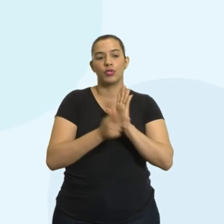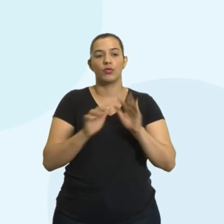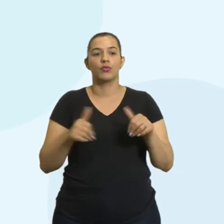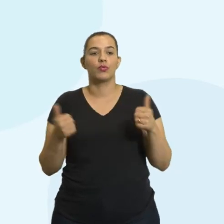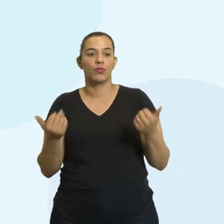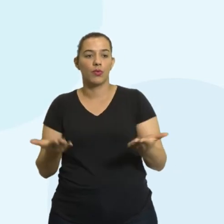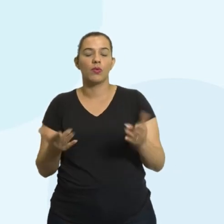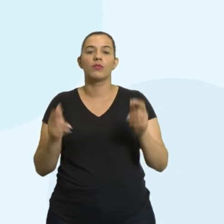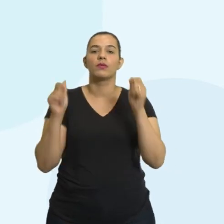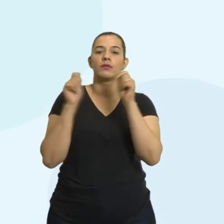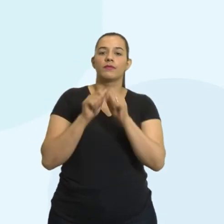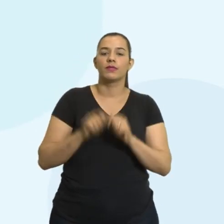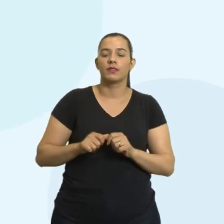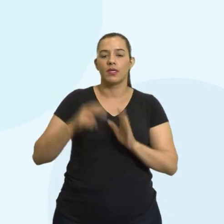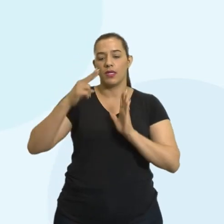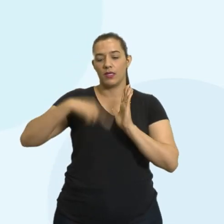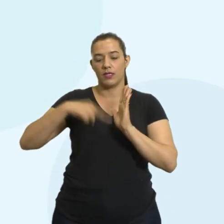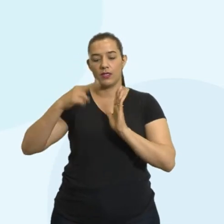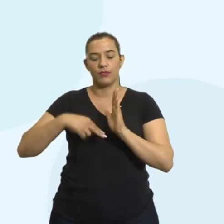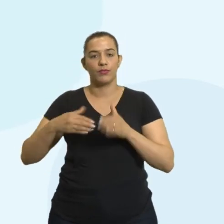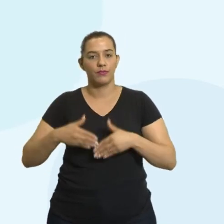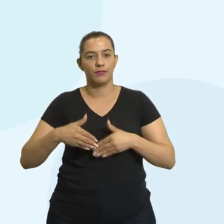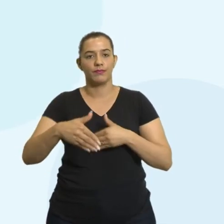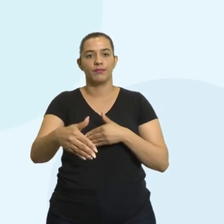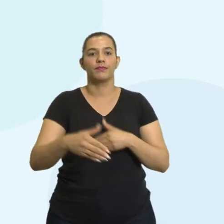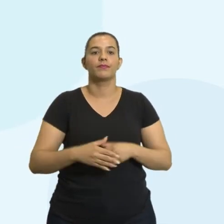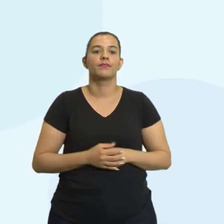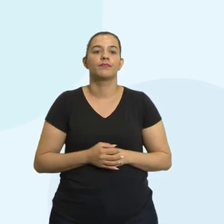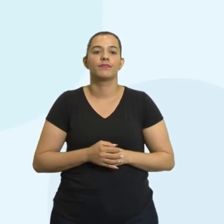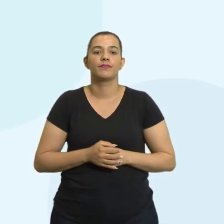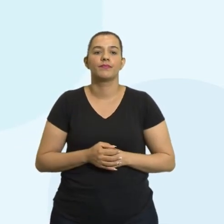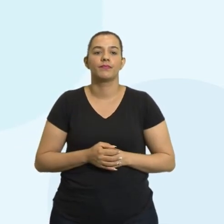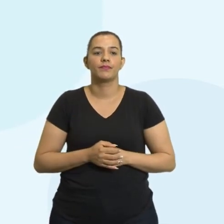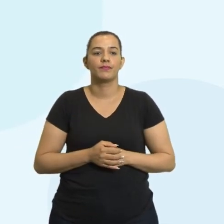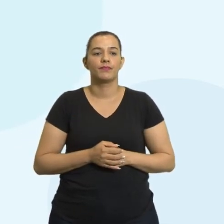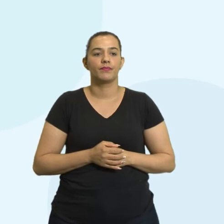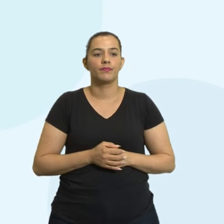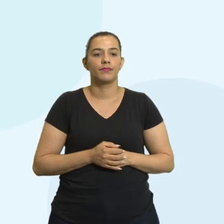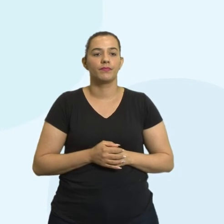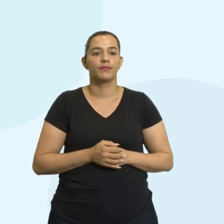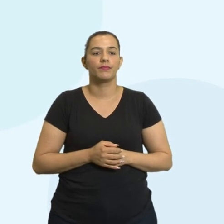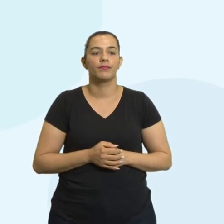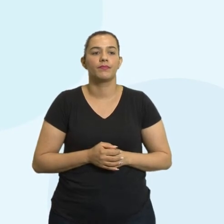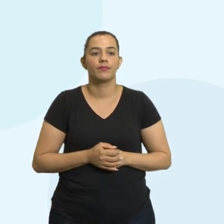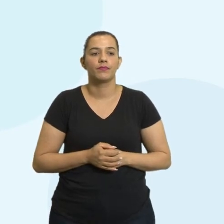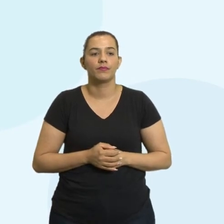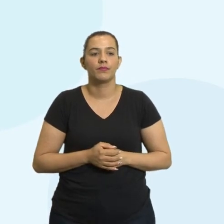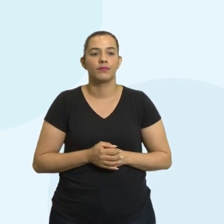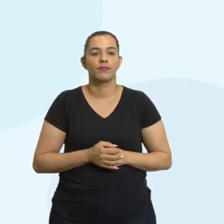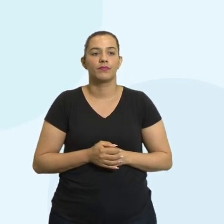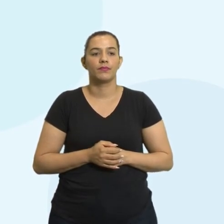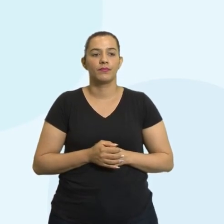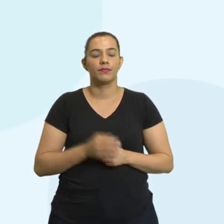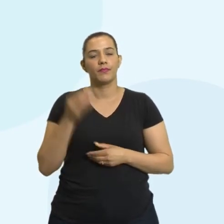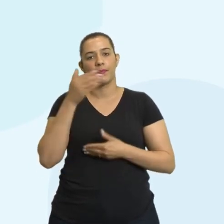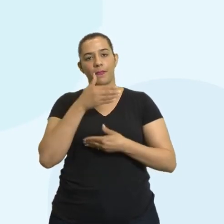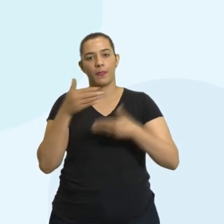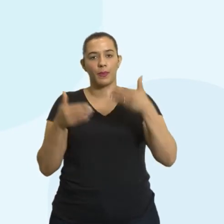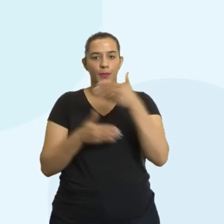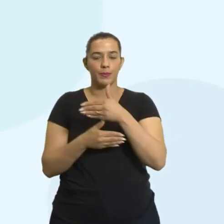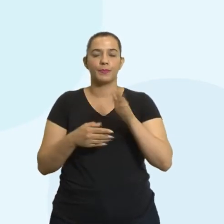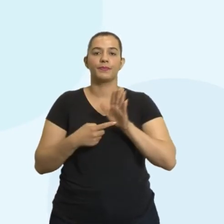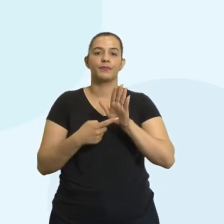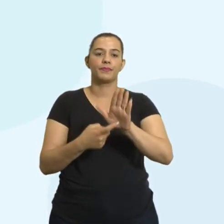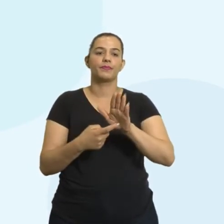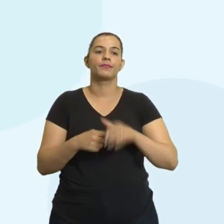daí, realizar a leitura propriamente dita. Carol, vamos lá. Vamos lá. Próximo slide para mim, por gentileza.